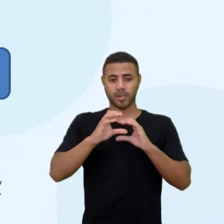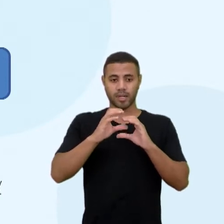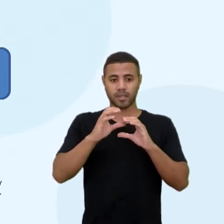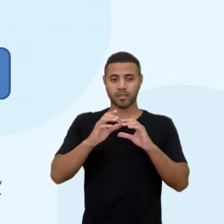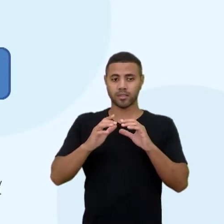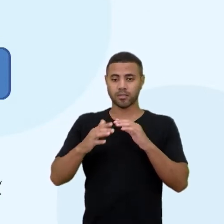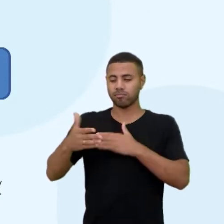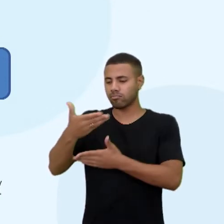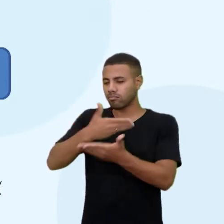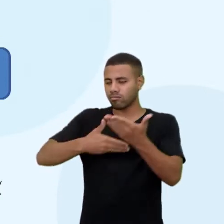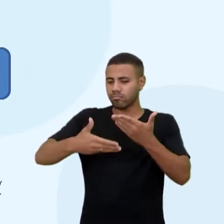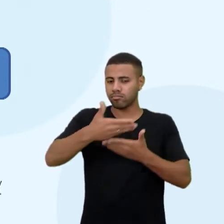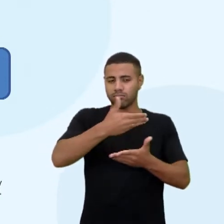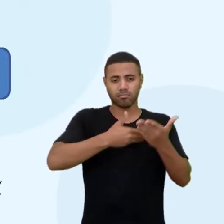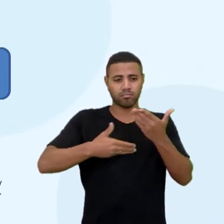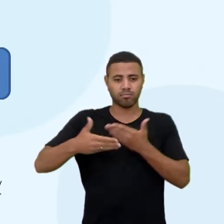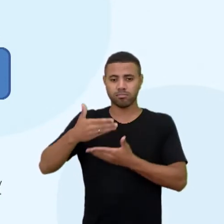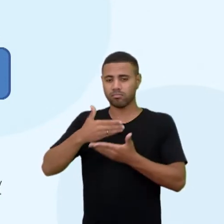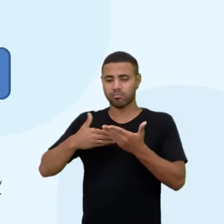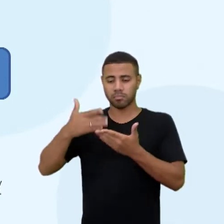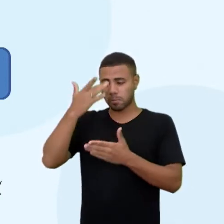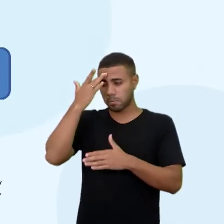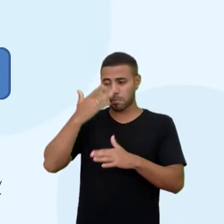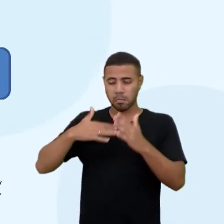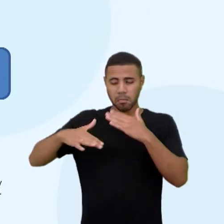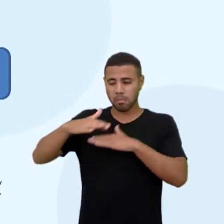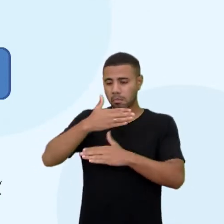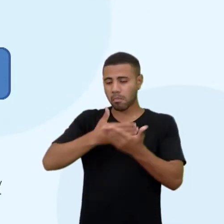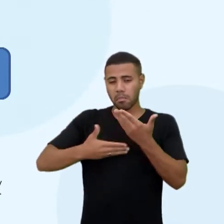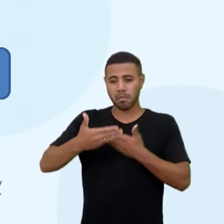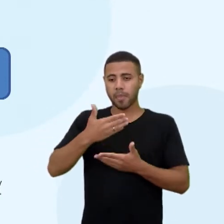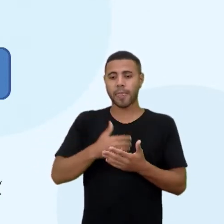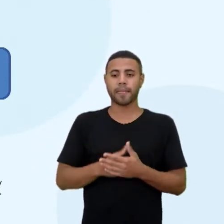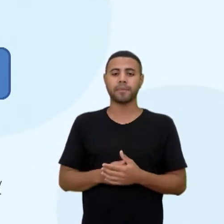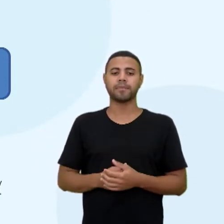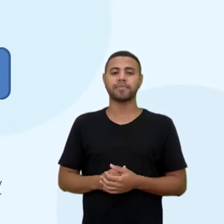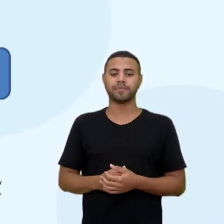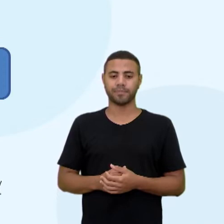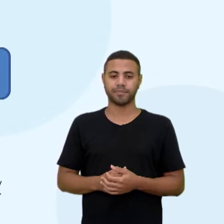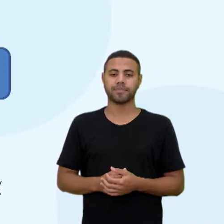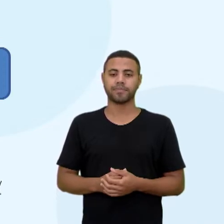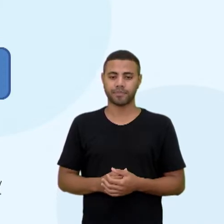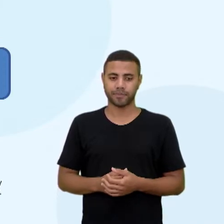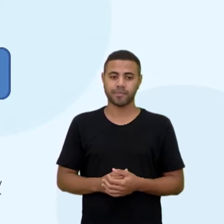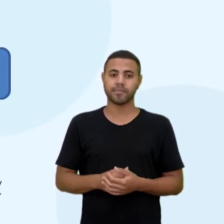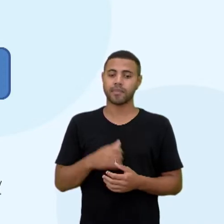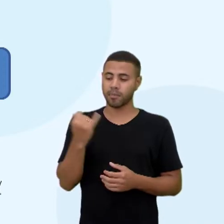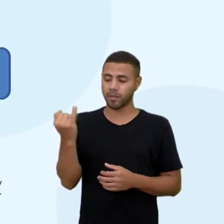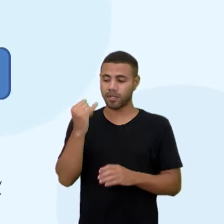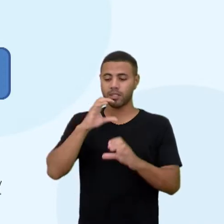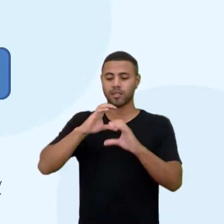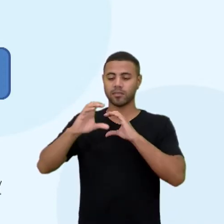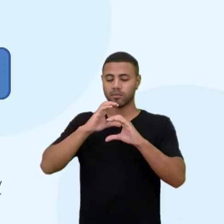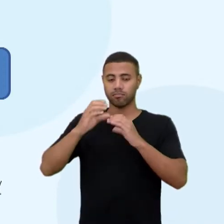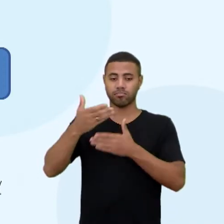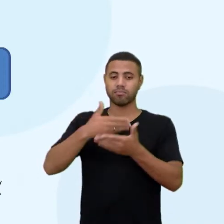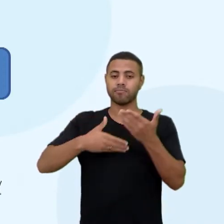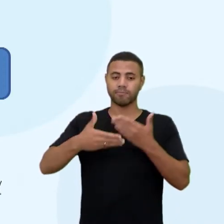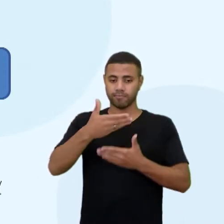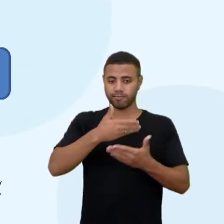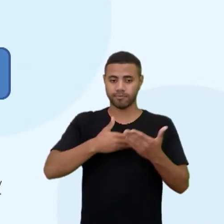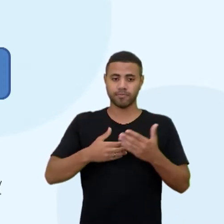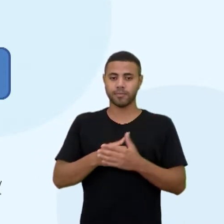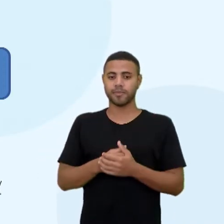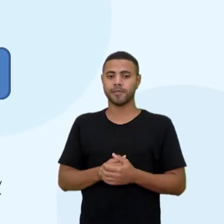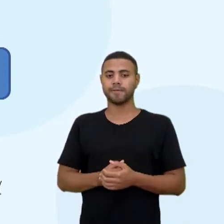falamos sobre ela na nossa primeira aula, né? A comunicação interpessoal, também nós falamos lá no comecinho das